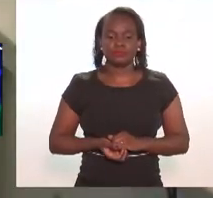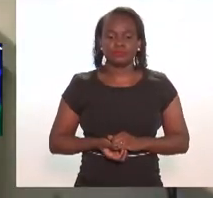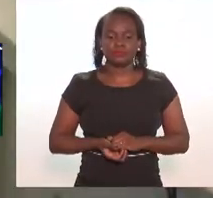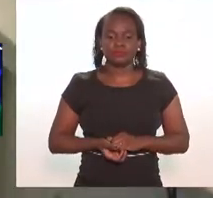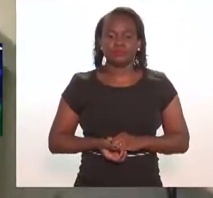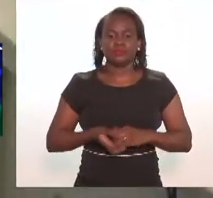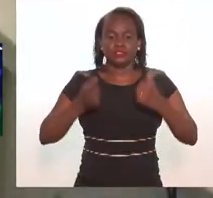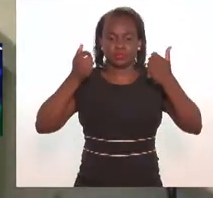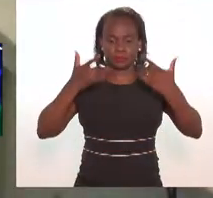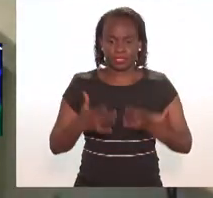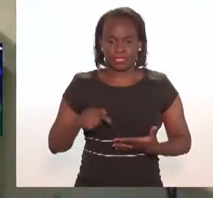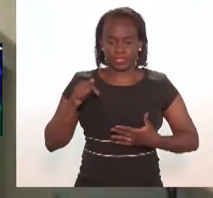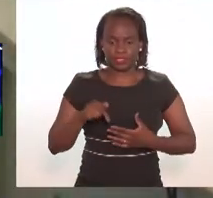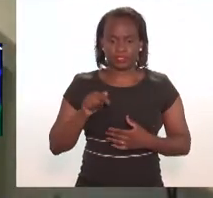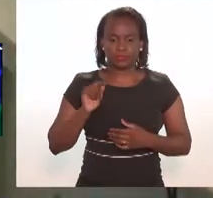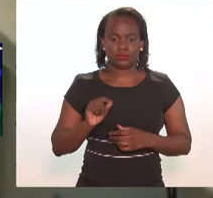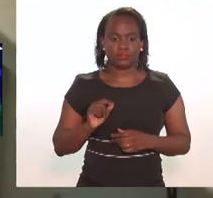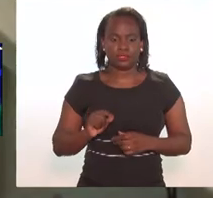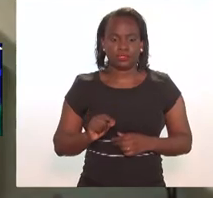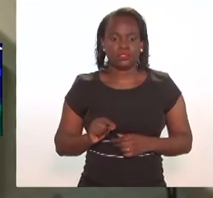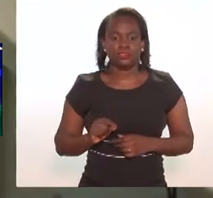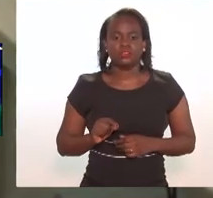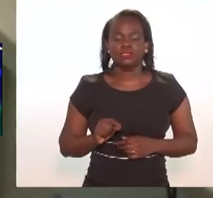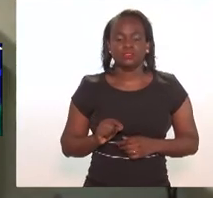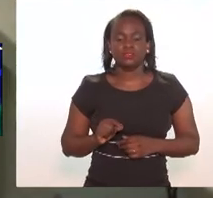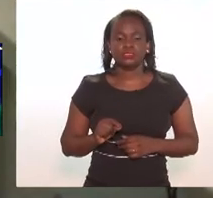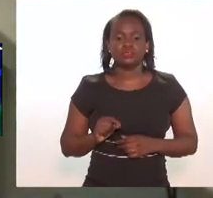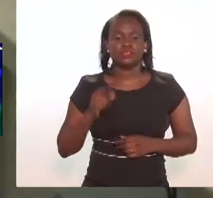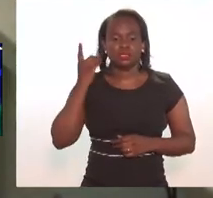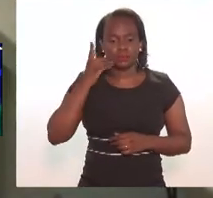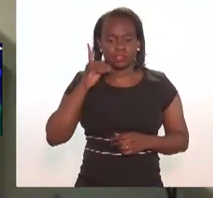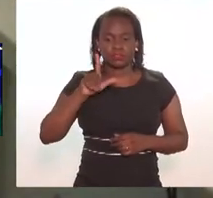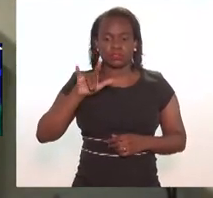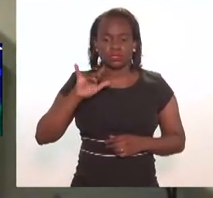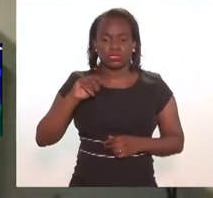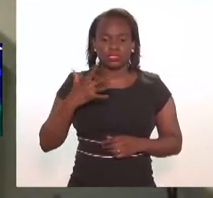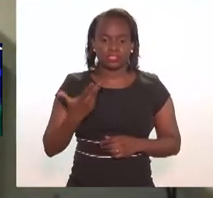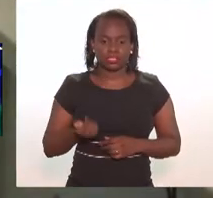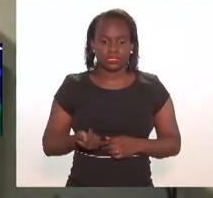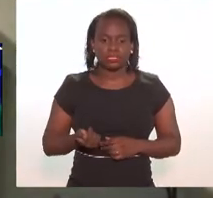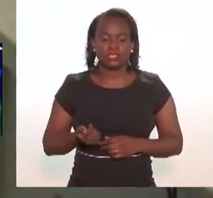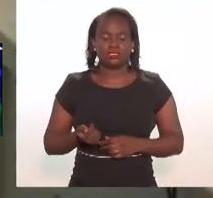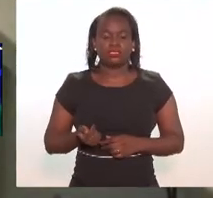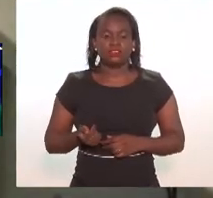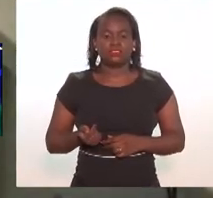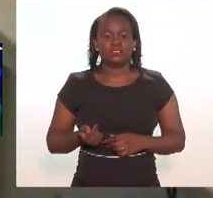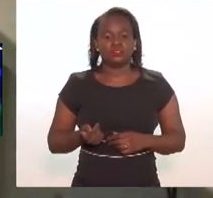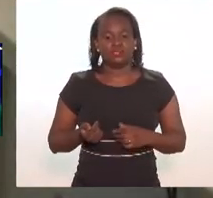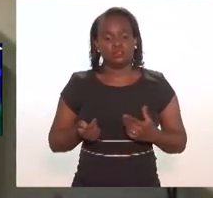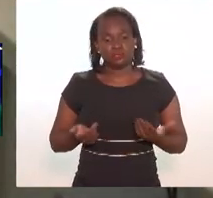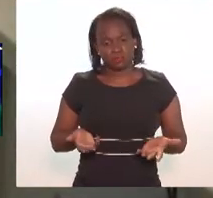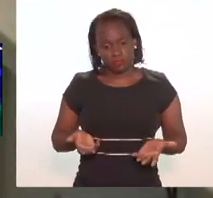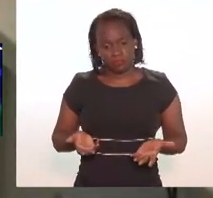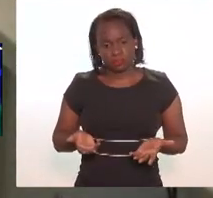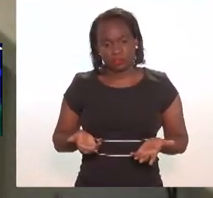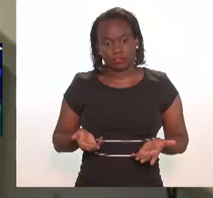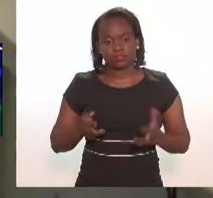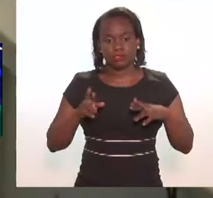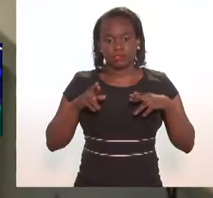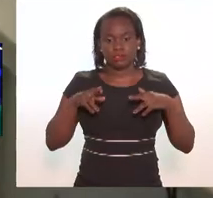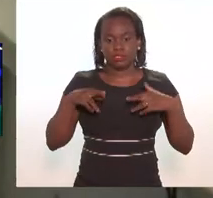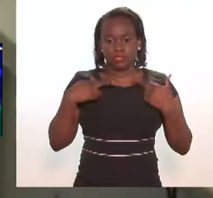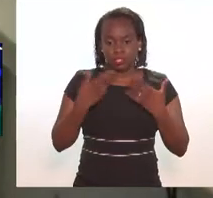vou tratar aqui daquilo, deputada Lucinha, que no